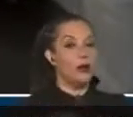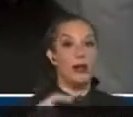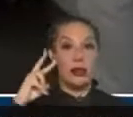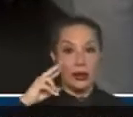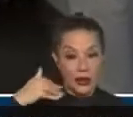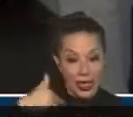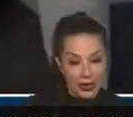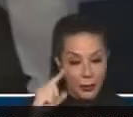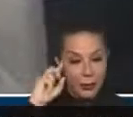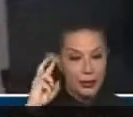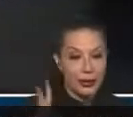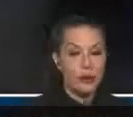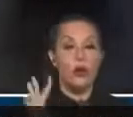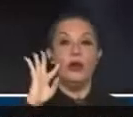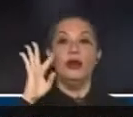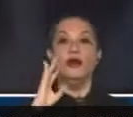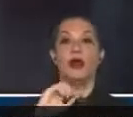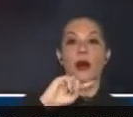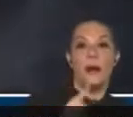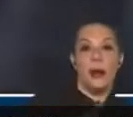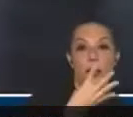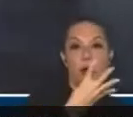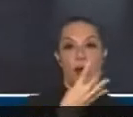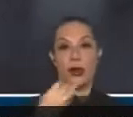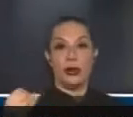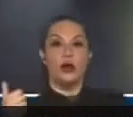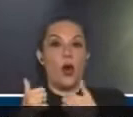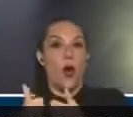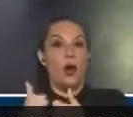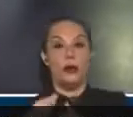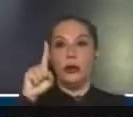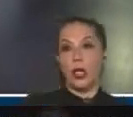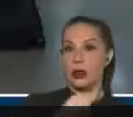madrugada desta quarta-feira, cerca de 1.400 ônibus foram cancelados.